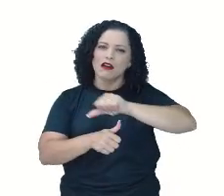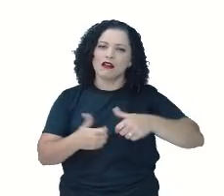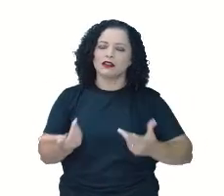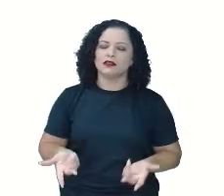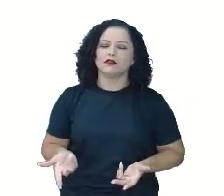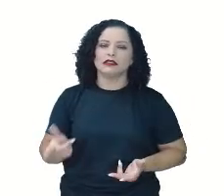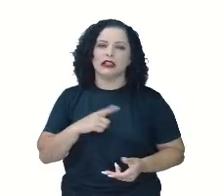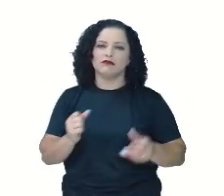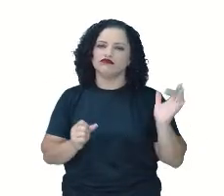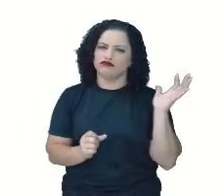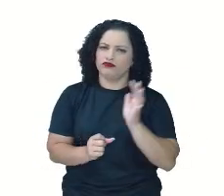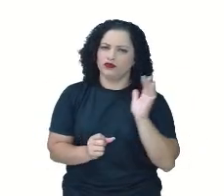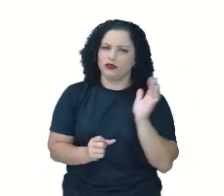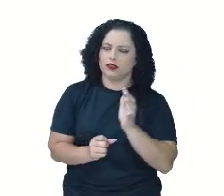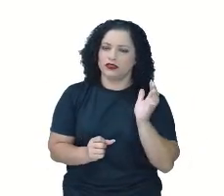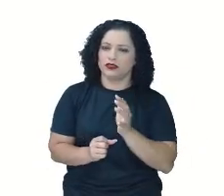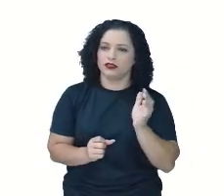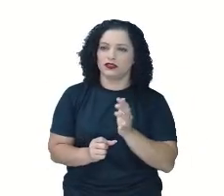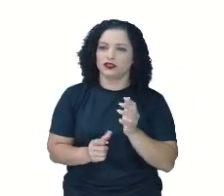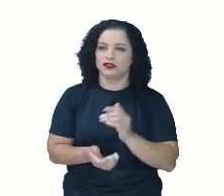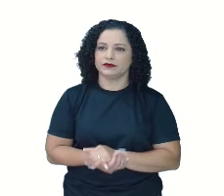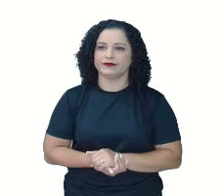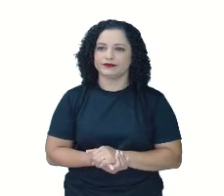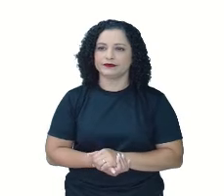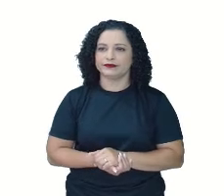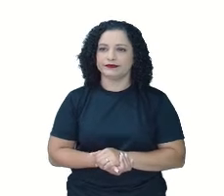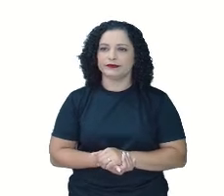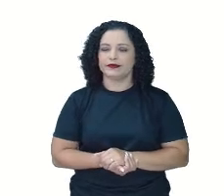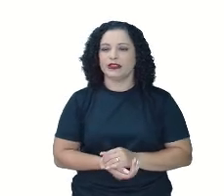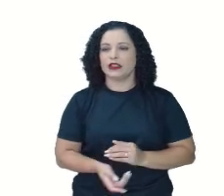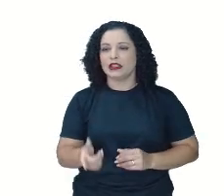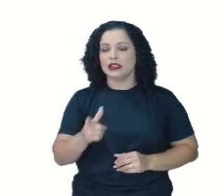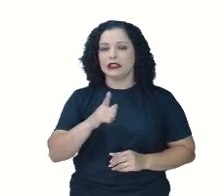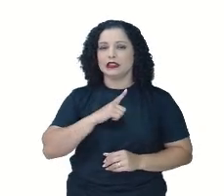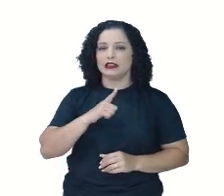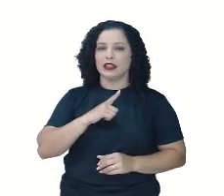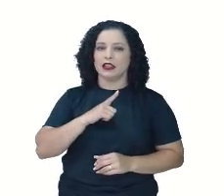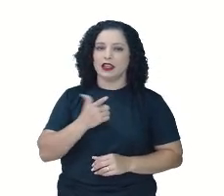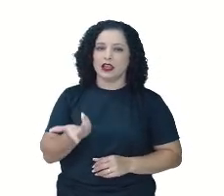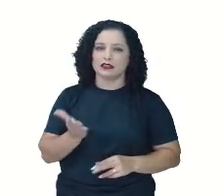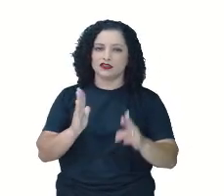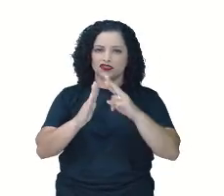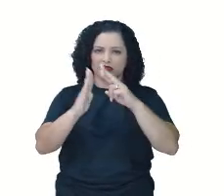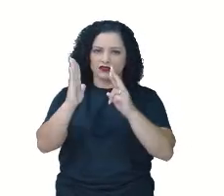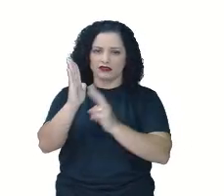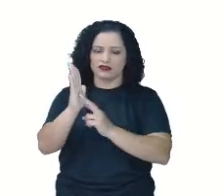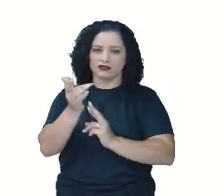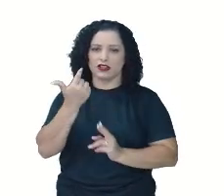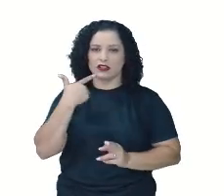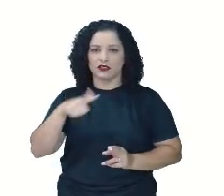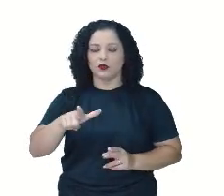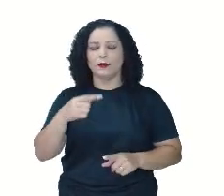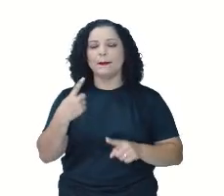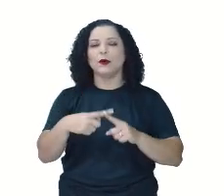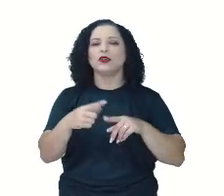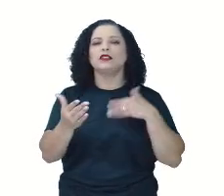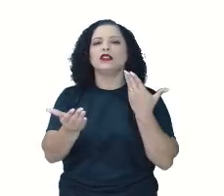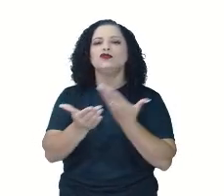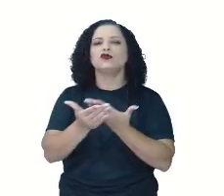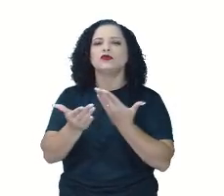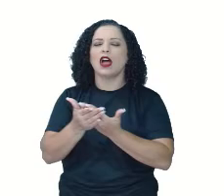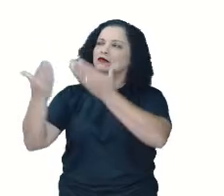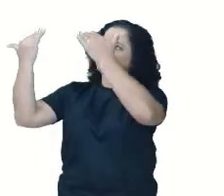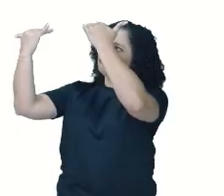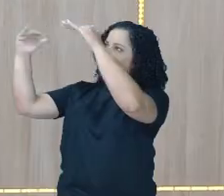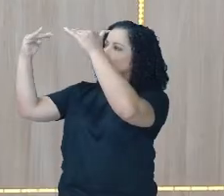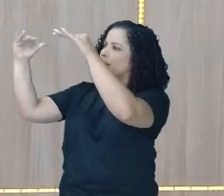E aí, parte muito dessa irregularidade da língua. Então, Por que a gente está estudando isso aqui assim? Para que